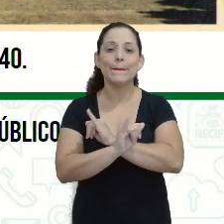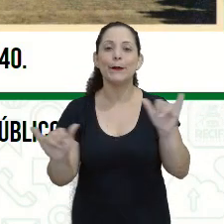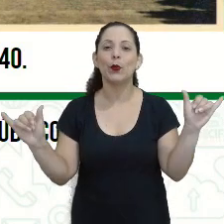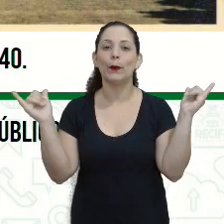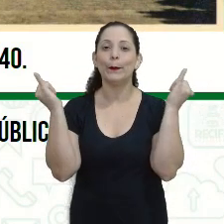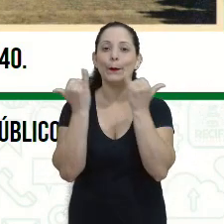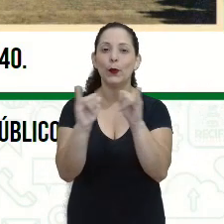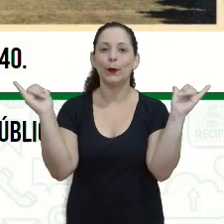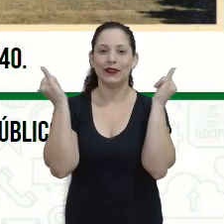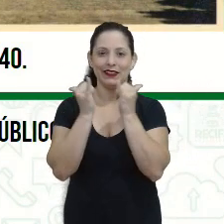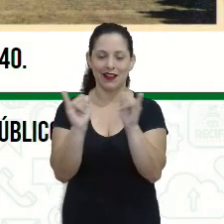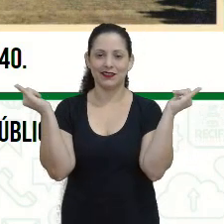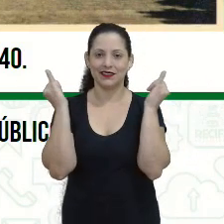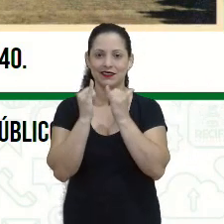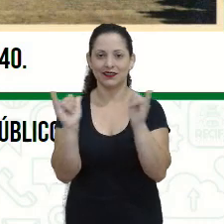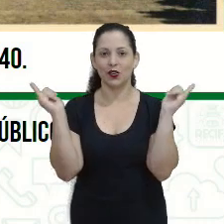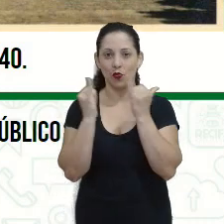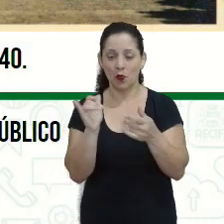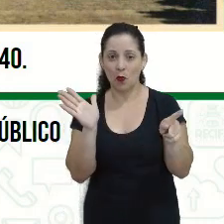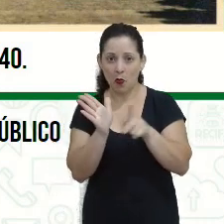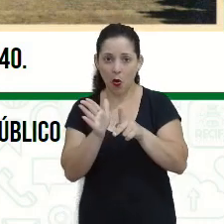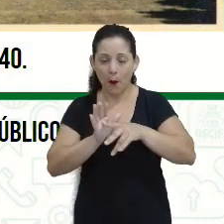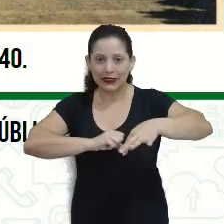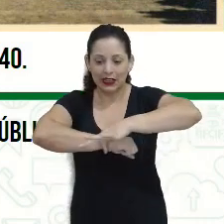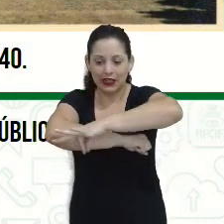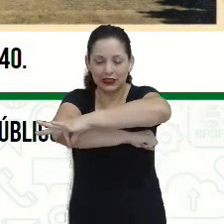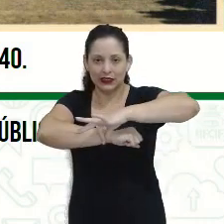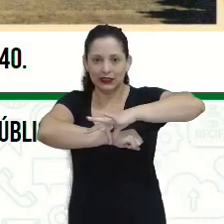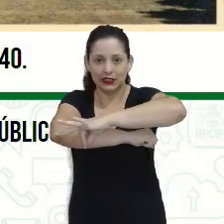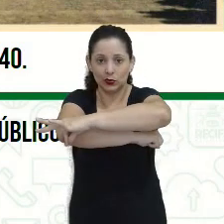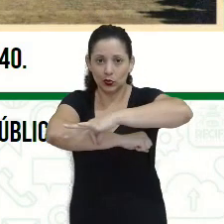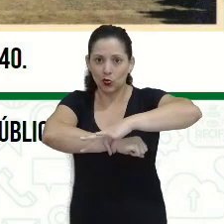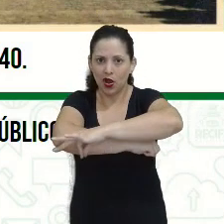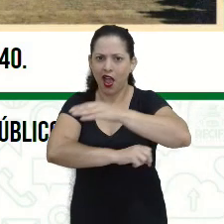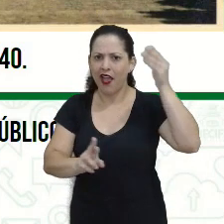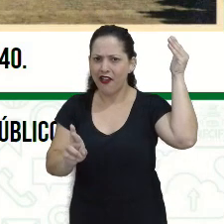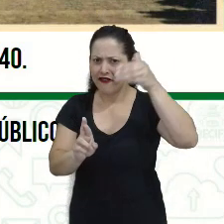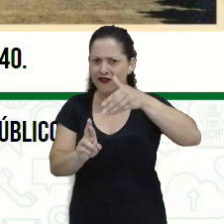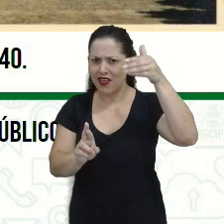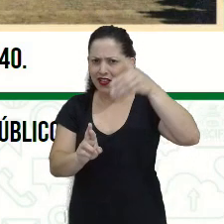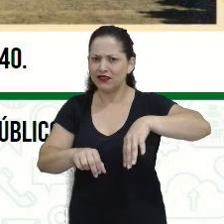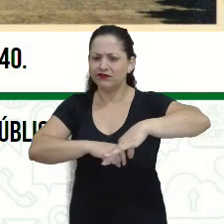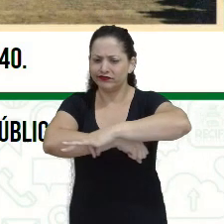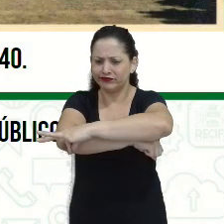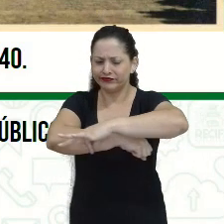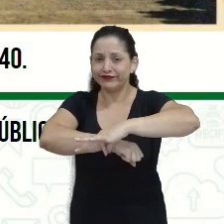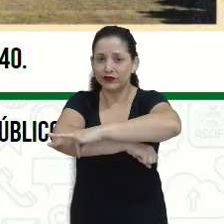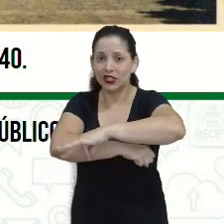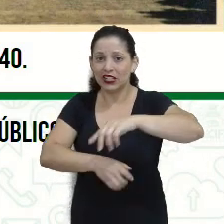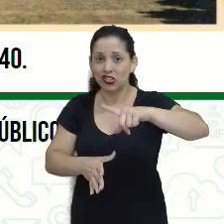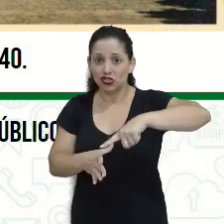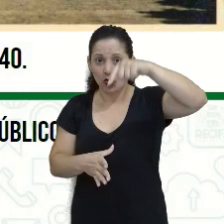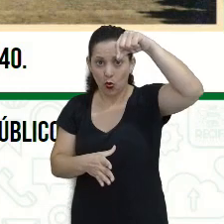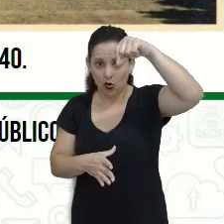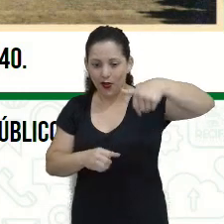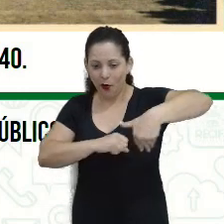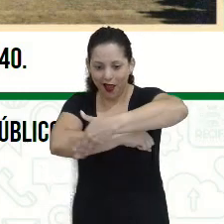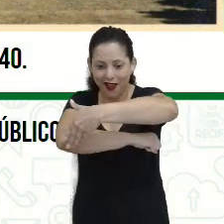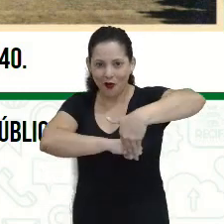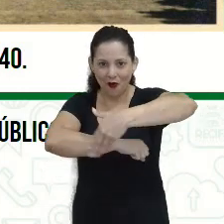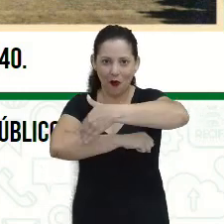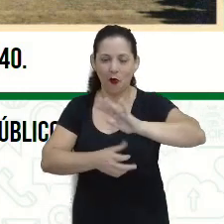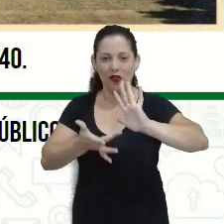é especializada em arquitetura, é uma referência mundial e escolheu essa rua que está aqui na nossa cidade como a terceira